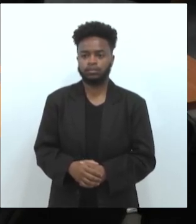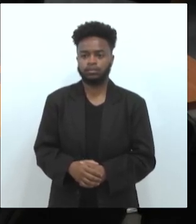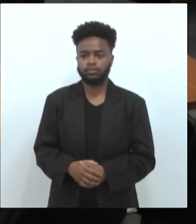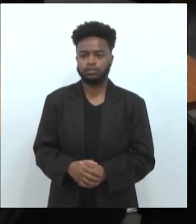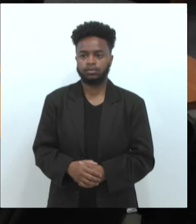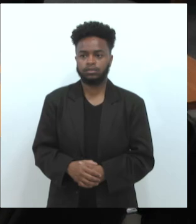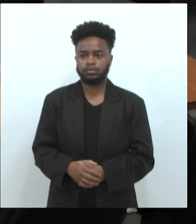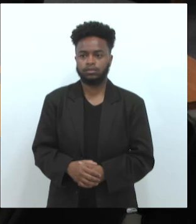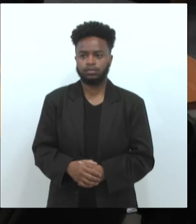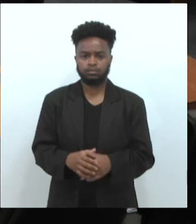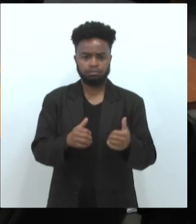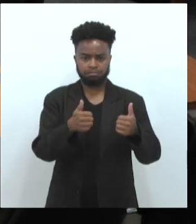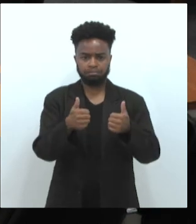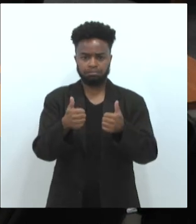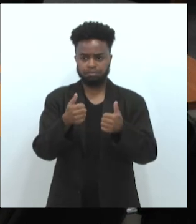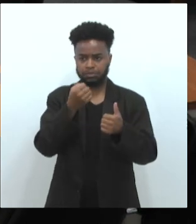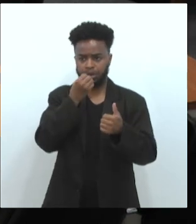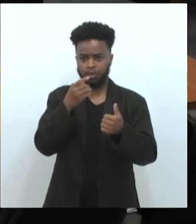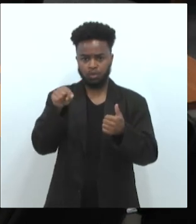Alô? Aqui tá bom, Luiz.